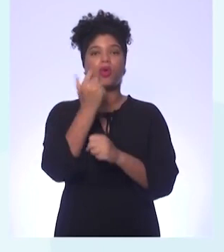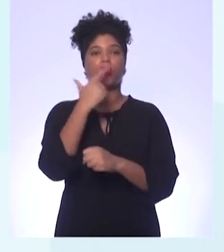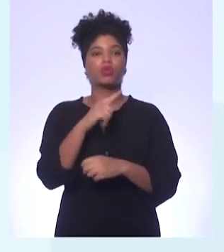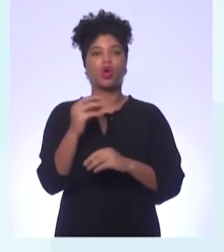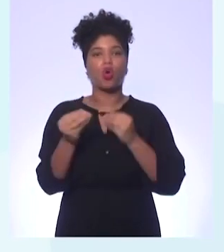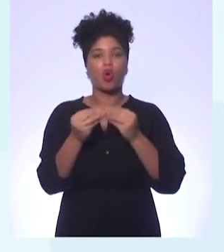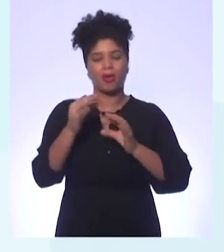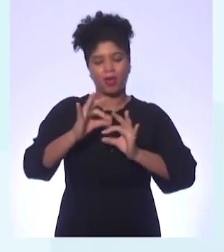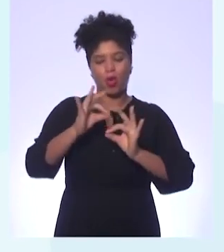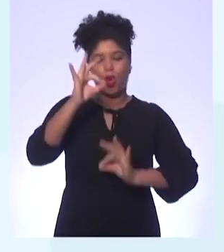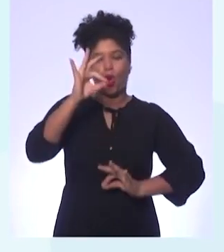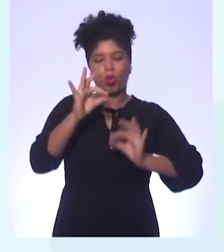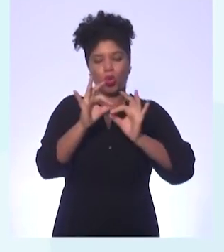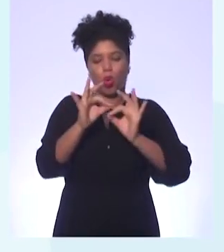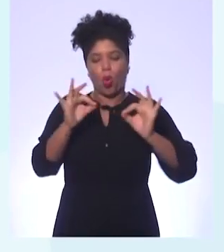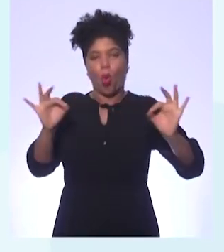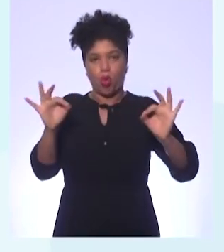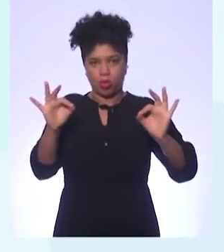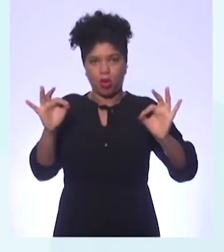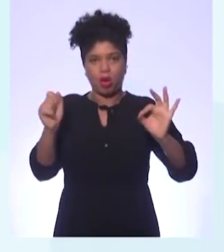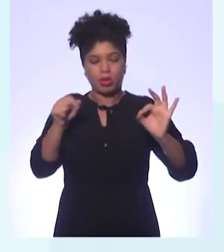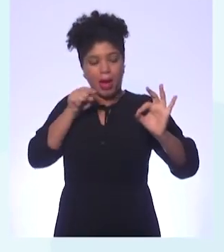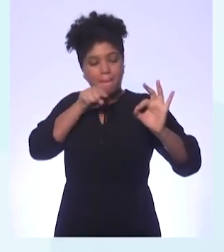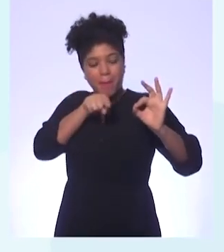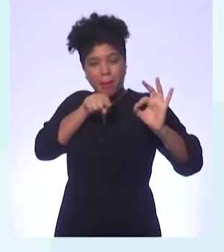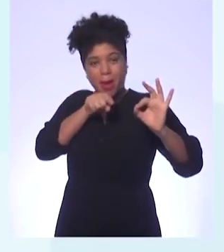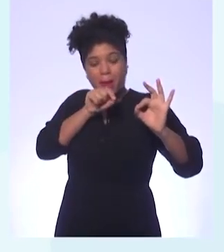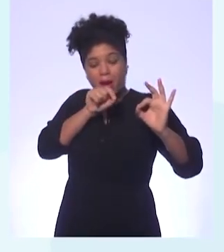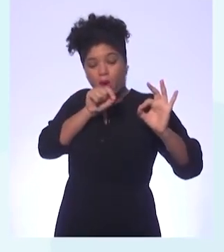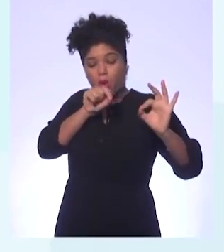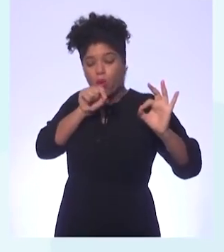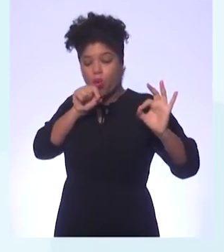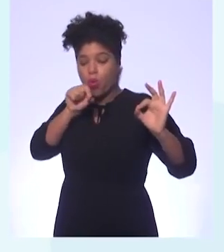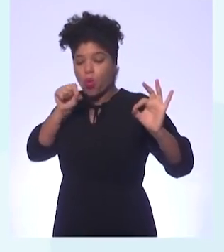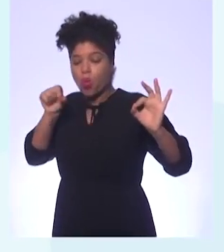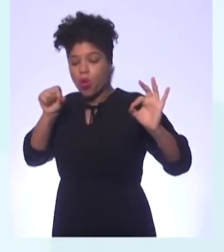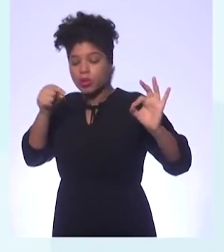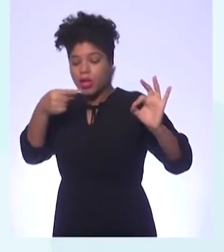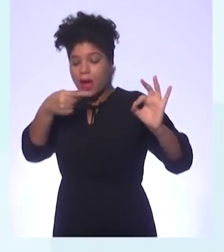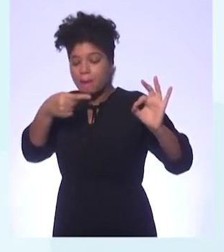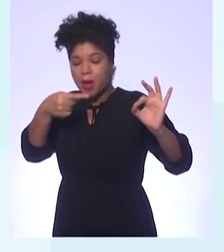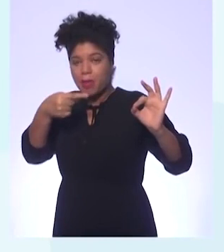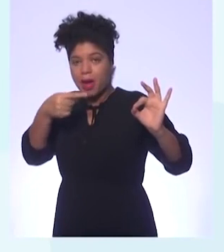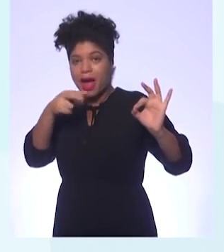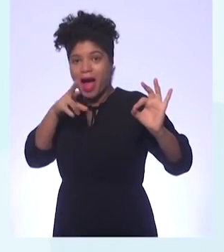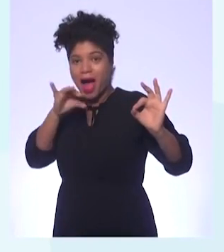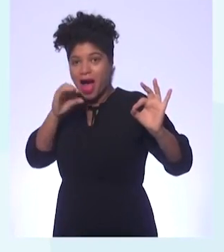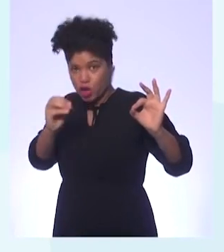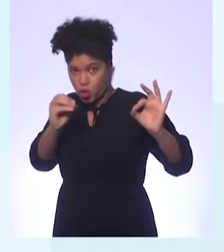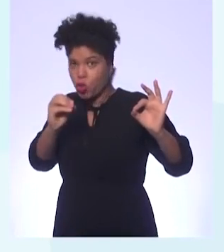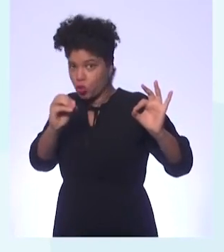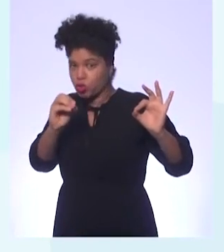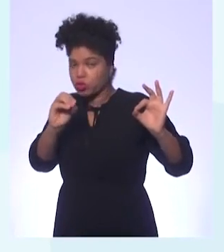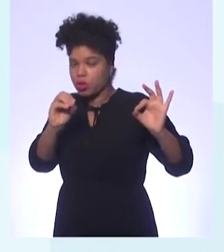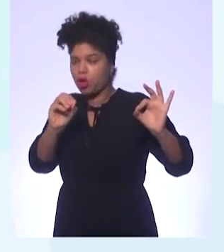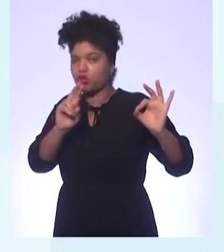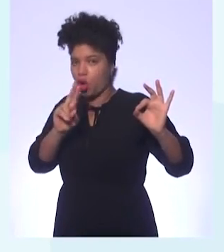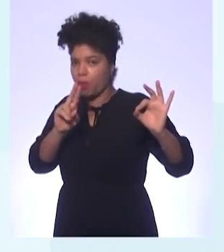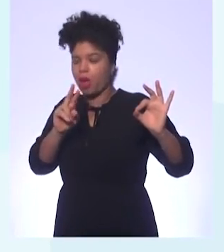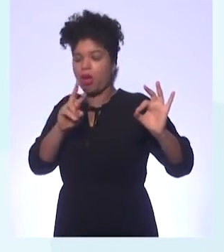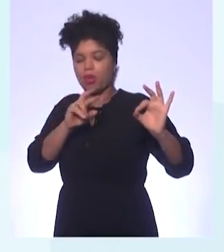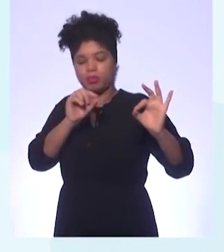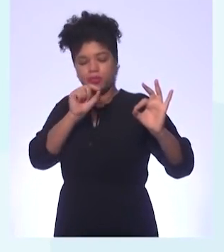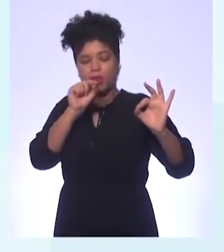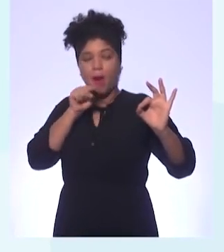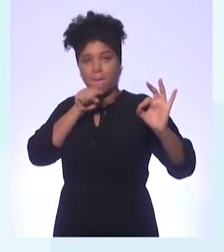qualquer ponta, até qualquer ponto da circunferência, quando eu tenho essa medida do raio e eu vou lá e substituo na fórmula